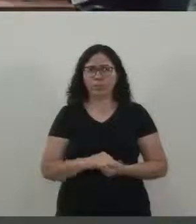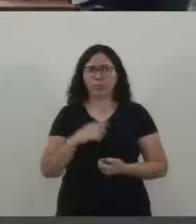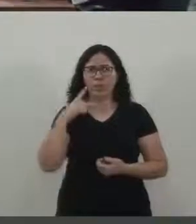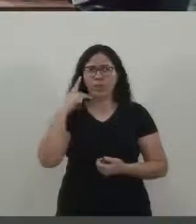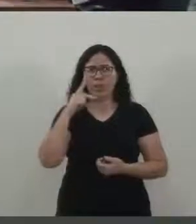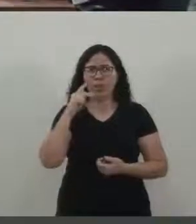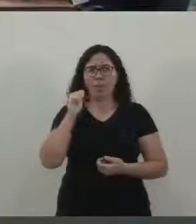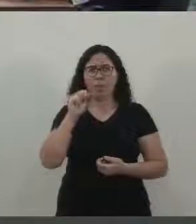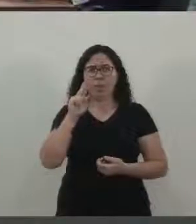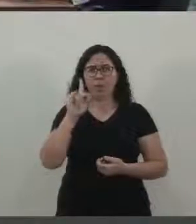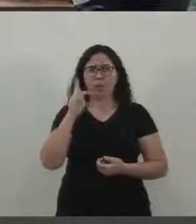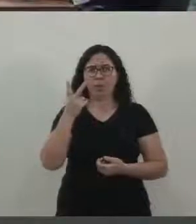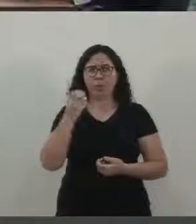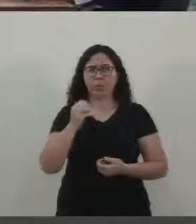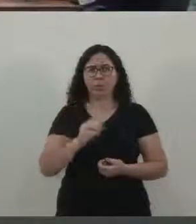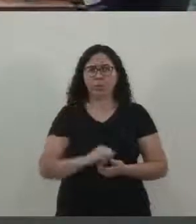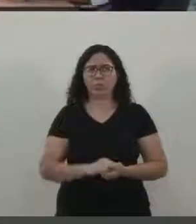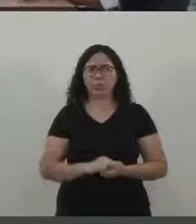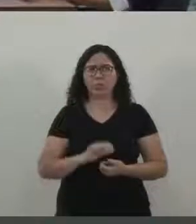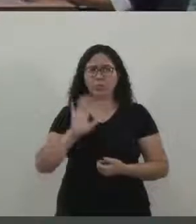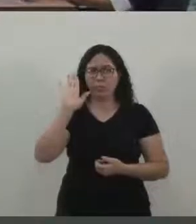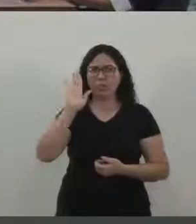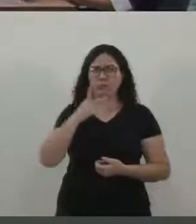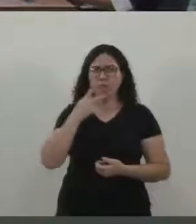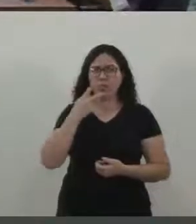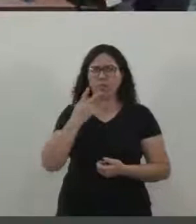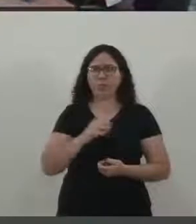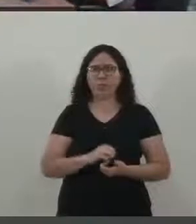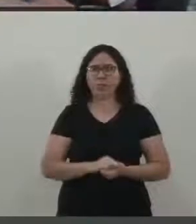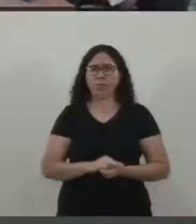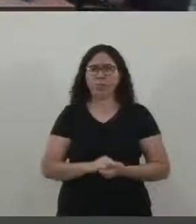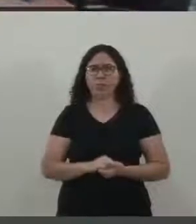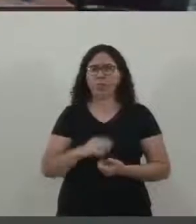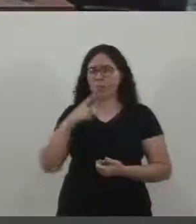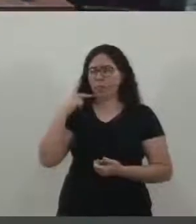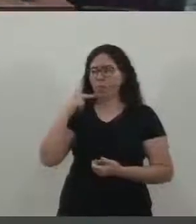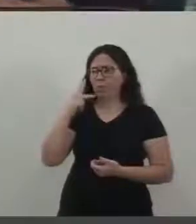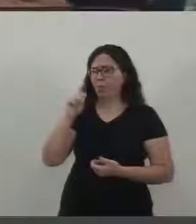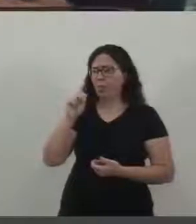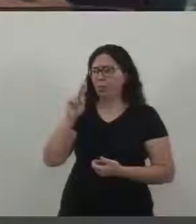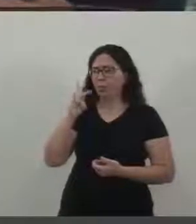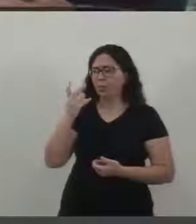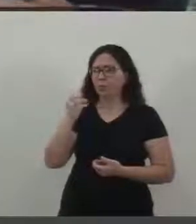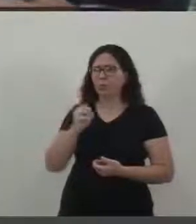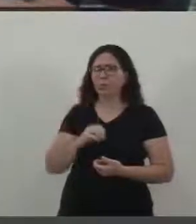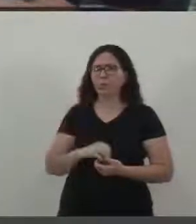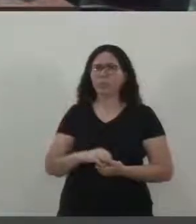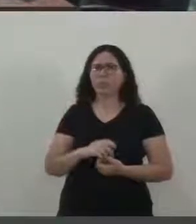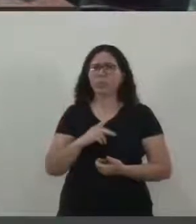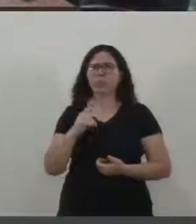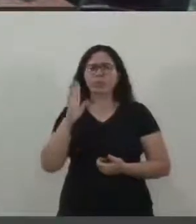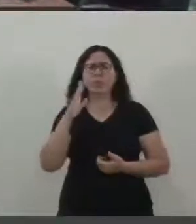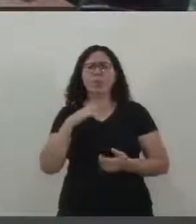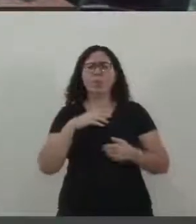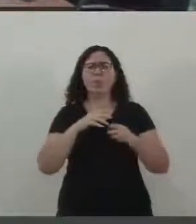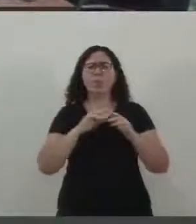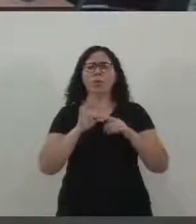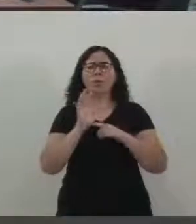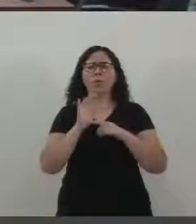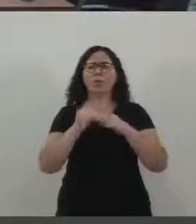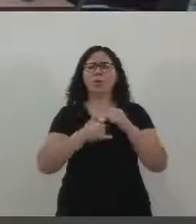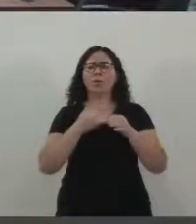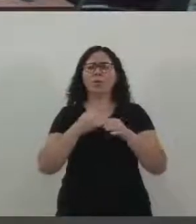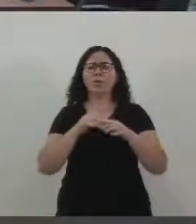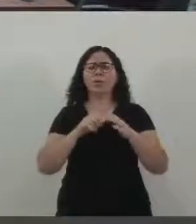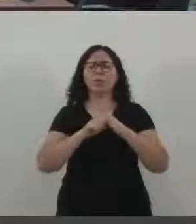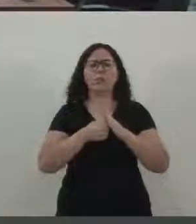Vereador Paulinho Palmeira. Peço a palavra. Peço a palavra ao vereador Paulinho Palmeira. Presidente, travou aqui, viu? É o